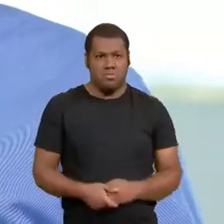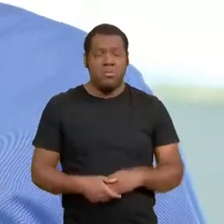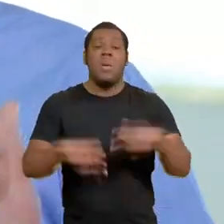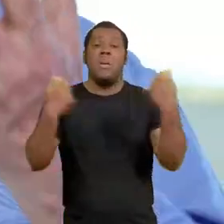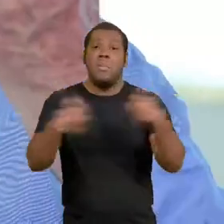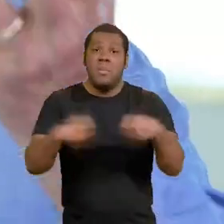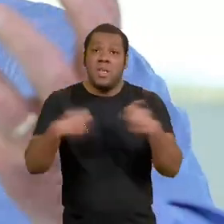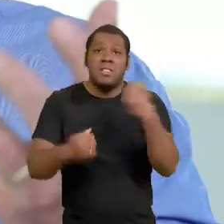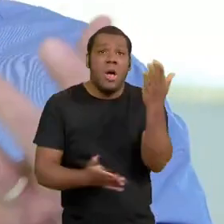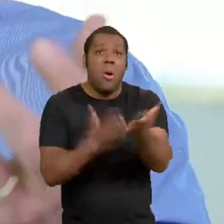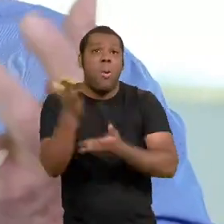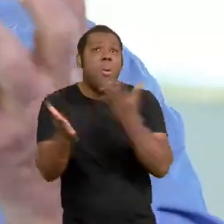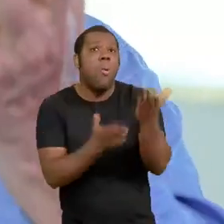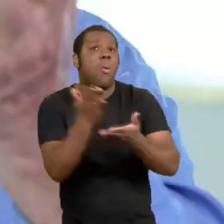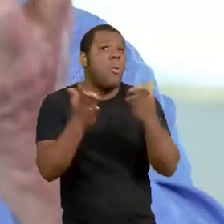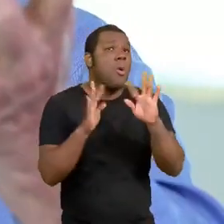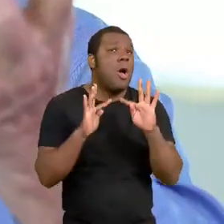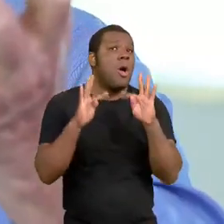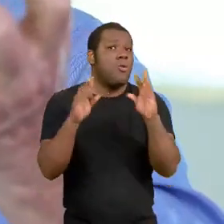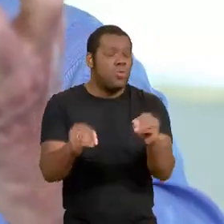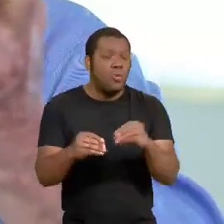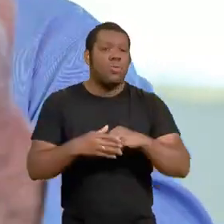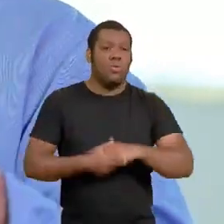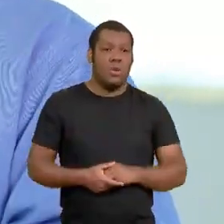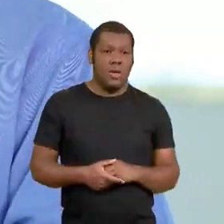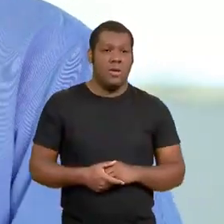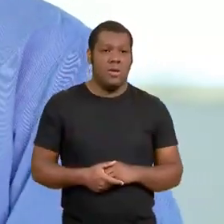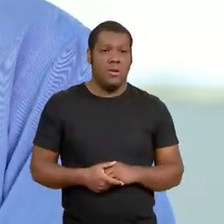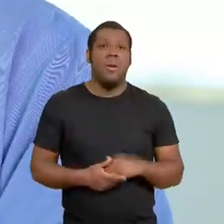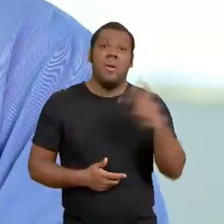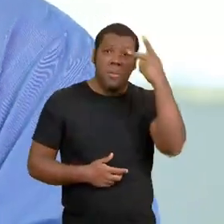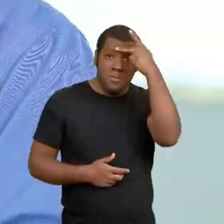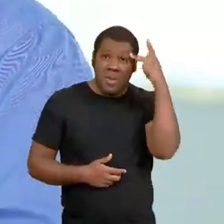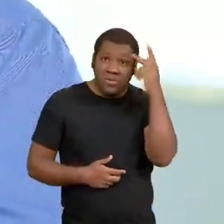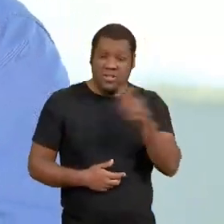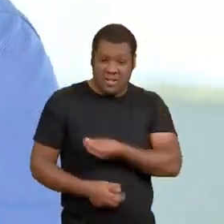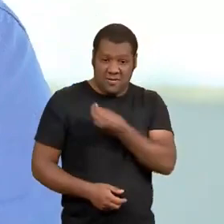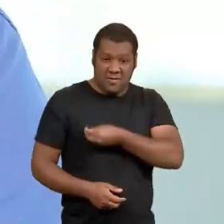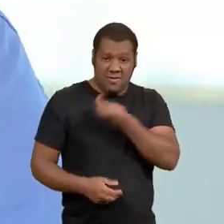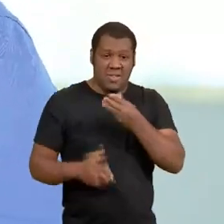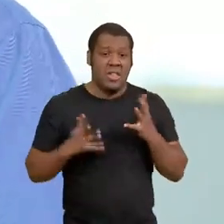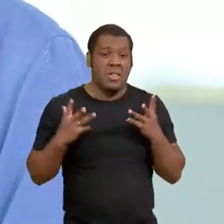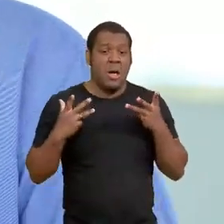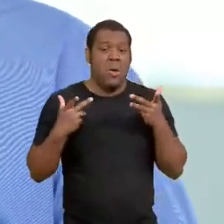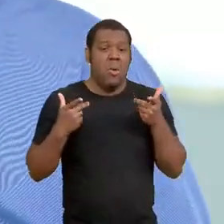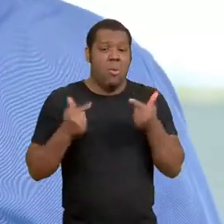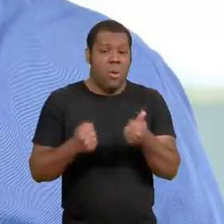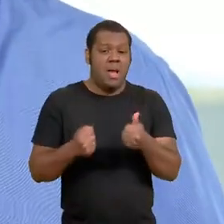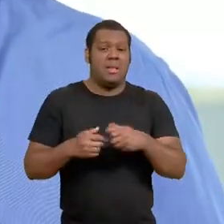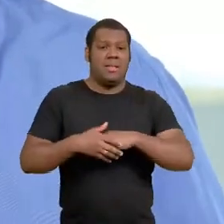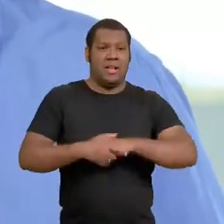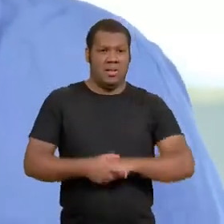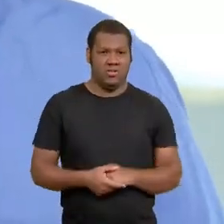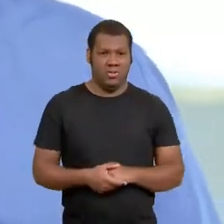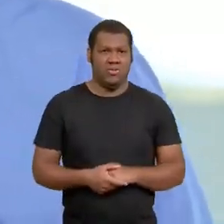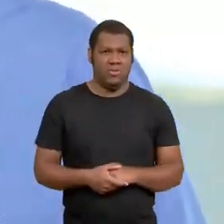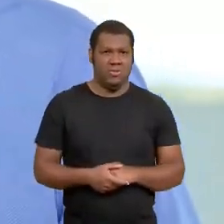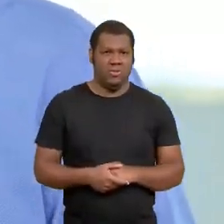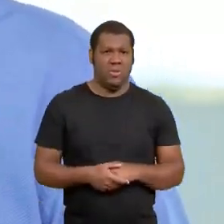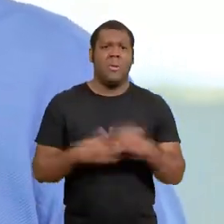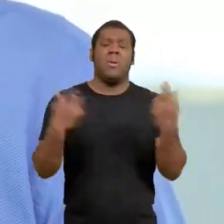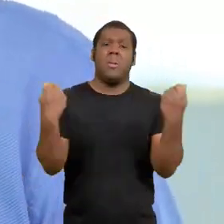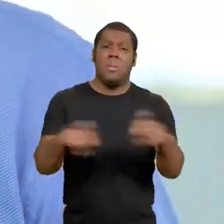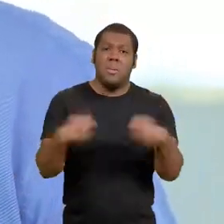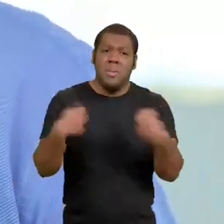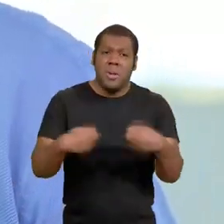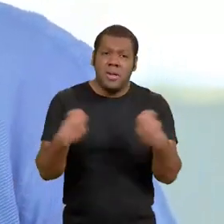todos, alguém precisa ganhar menos para que a gente possa repartir melhor o resultado do produto que a